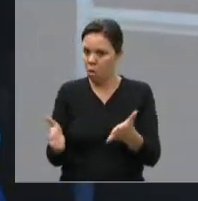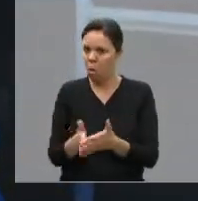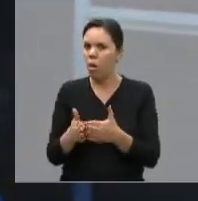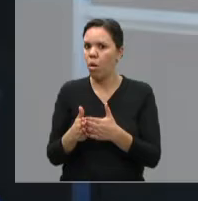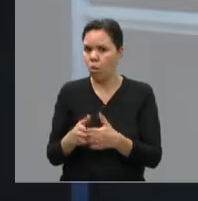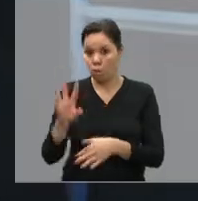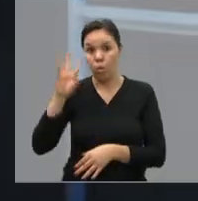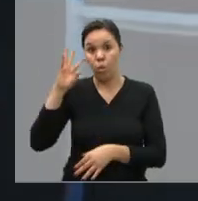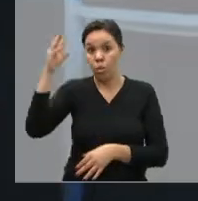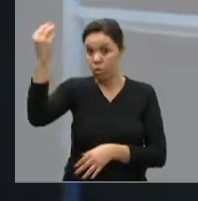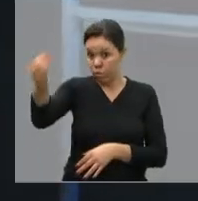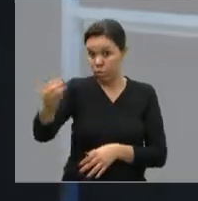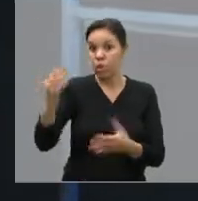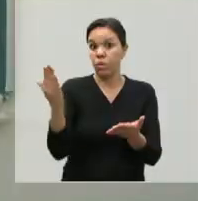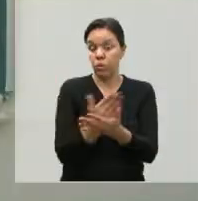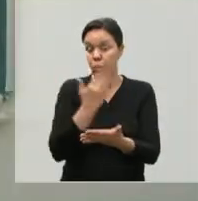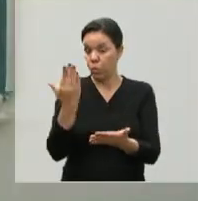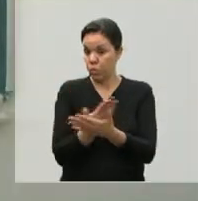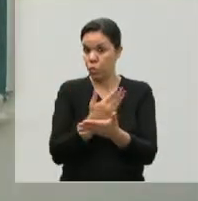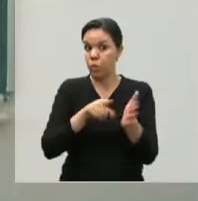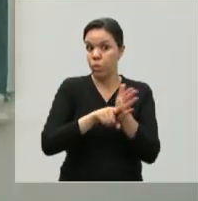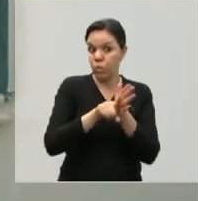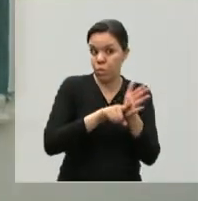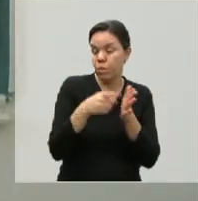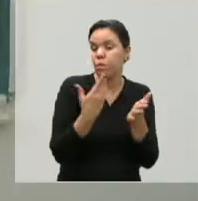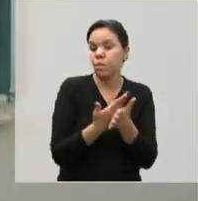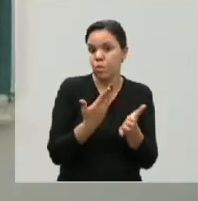esferas, né, com outros fatores que muitas